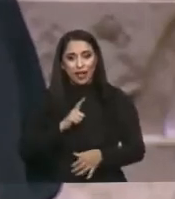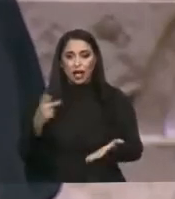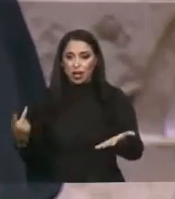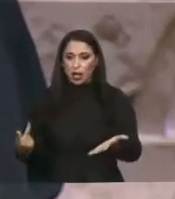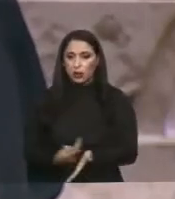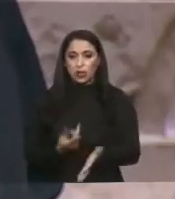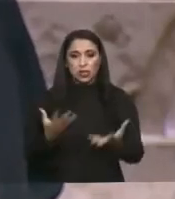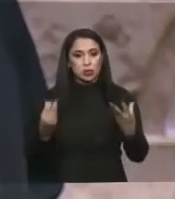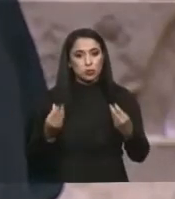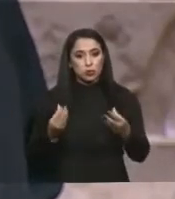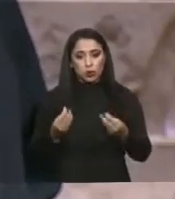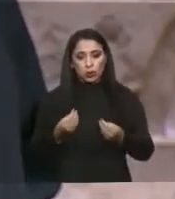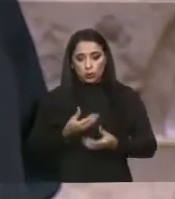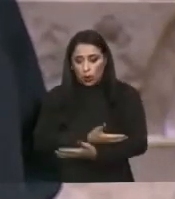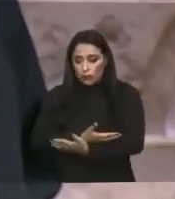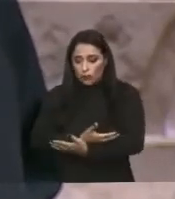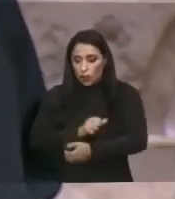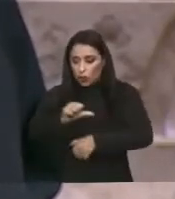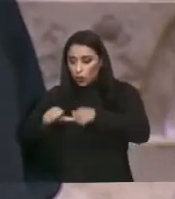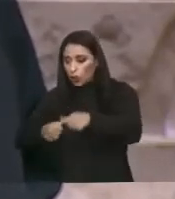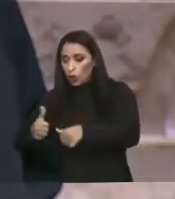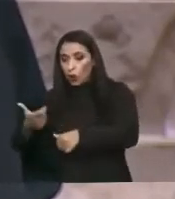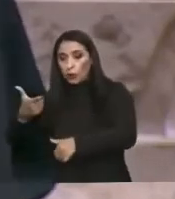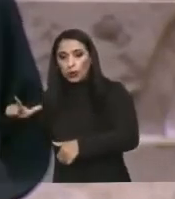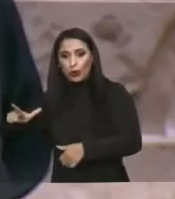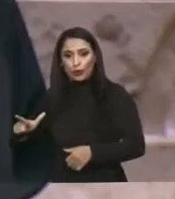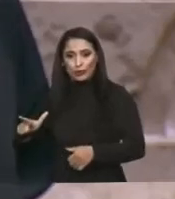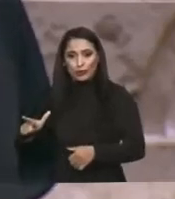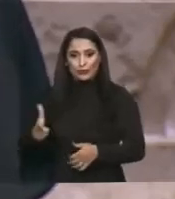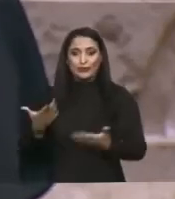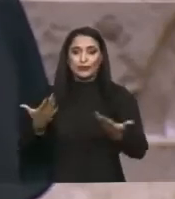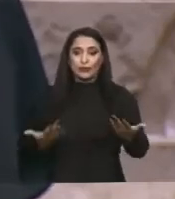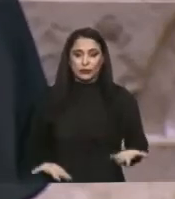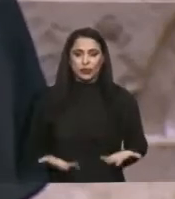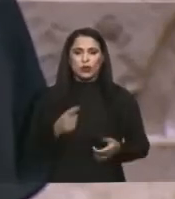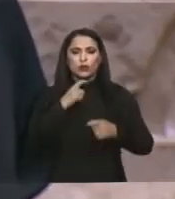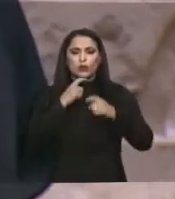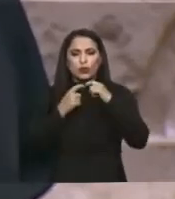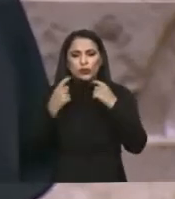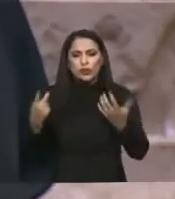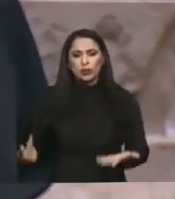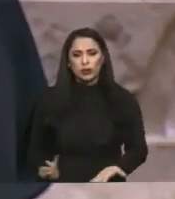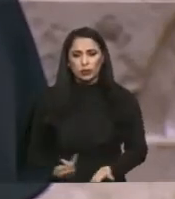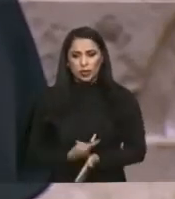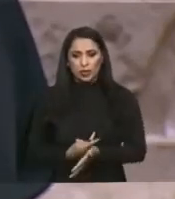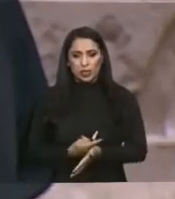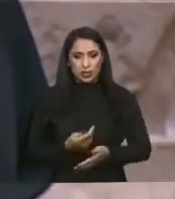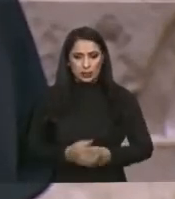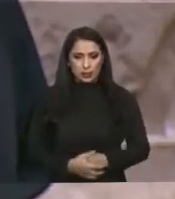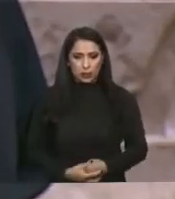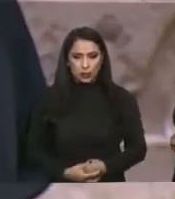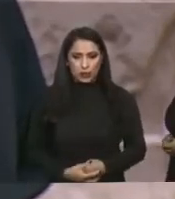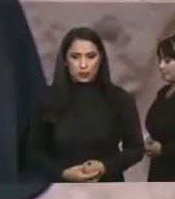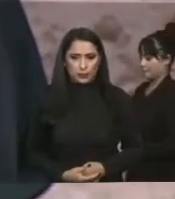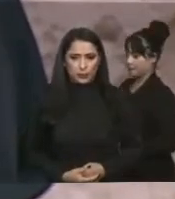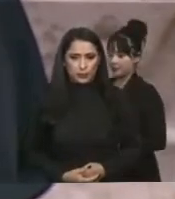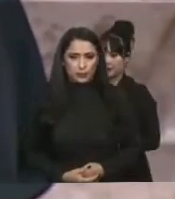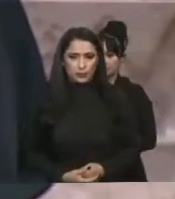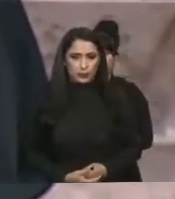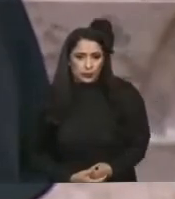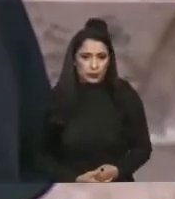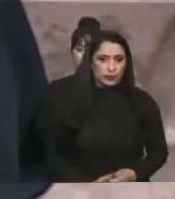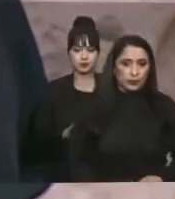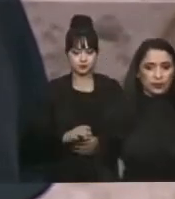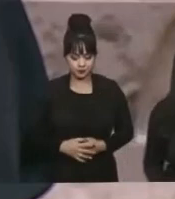pretende possibilitar que, surgindo dúvida futura quanto ao até ocorrido uma eventual troca na maternidade,